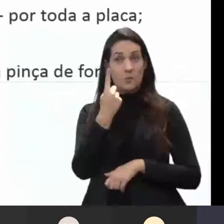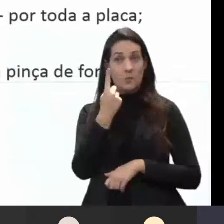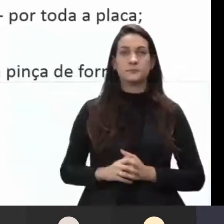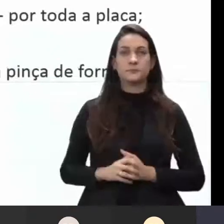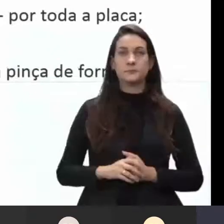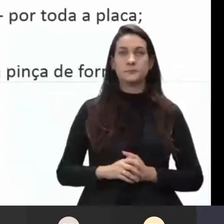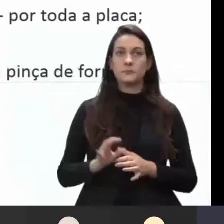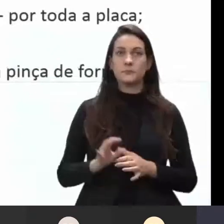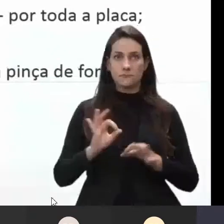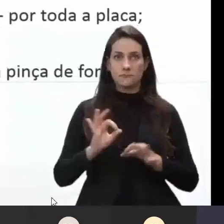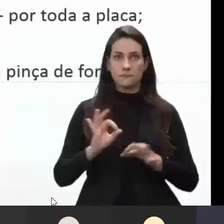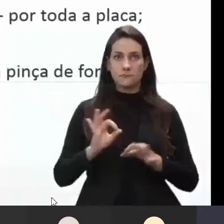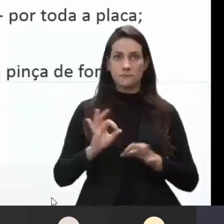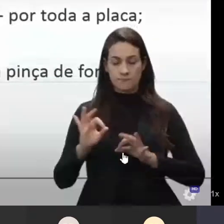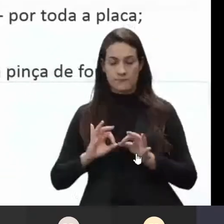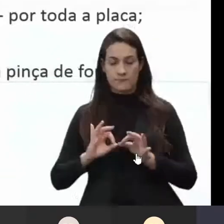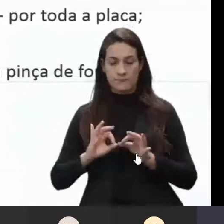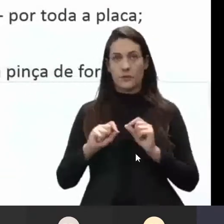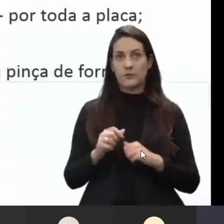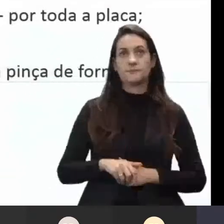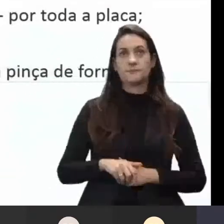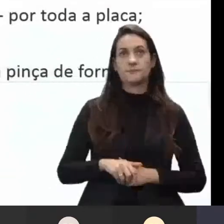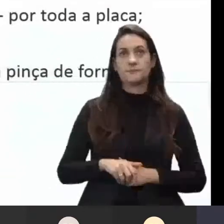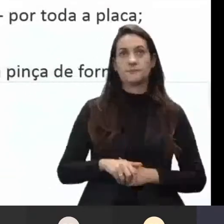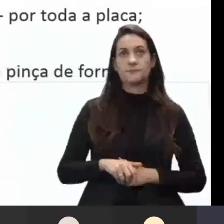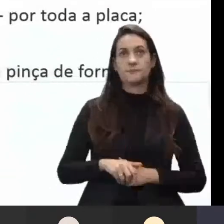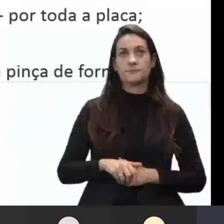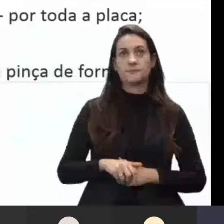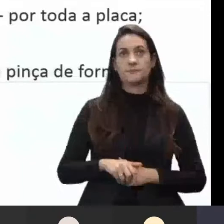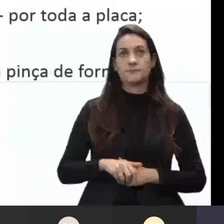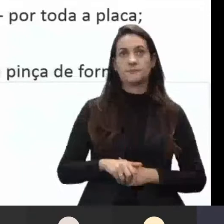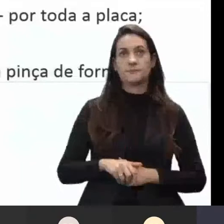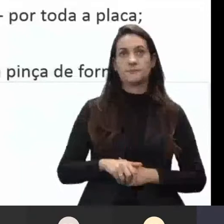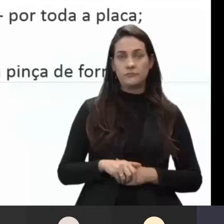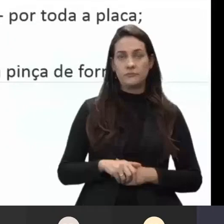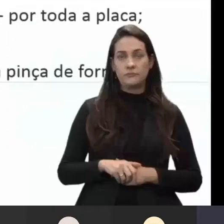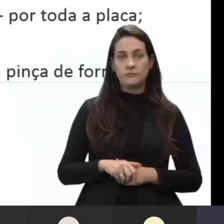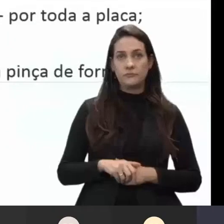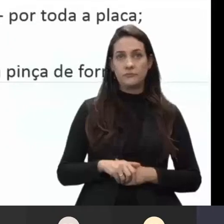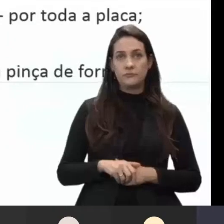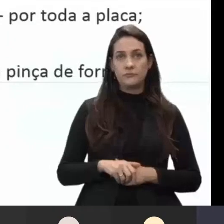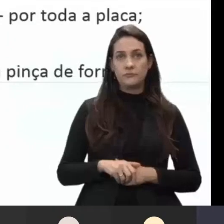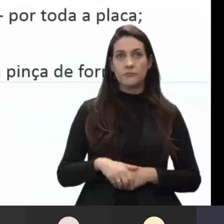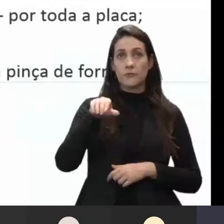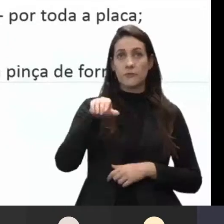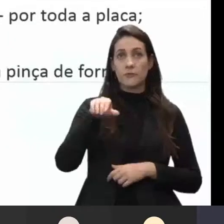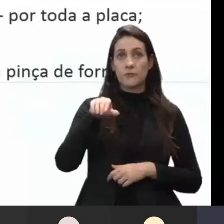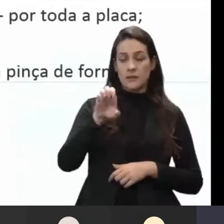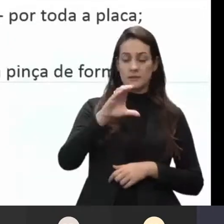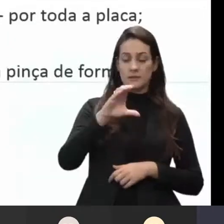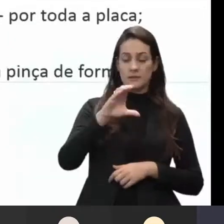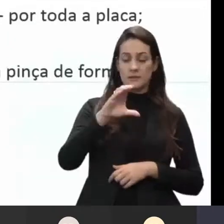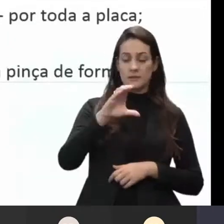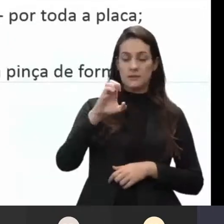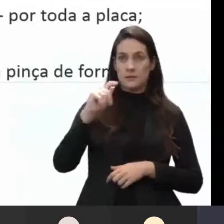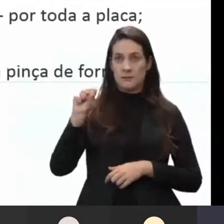uma suspensão com as cepas bacterianas de Staphylococcus aureus e Escherichia